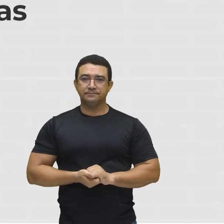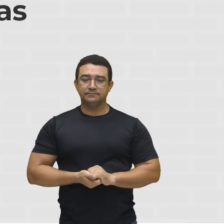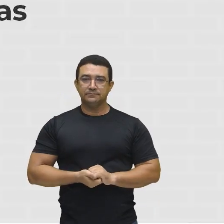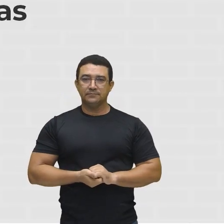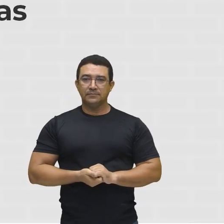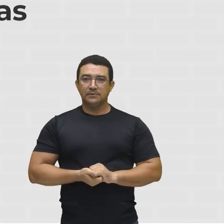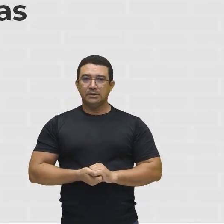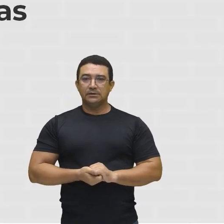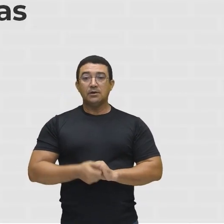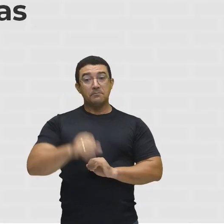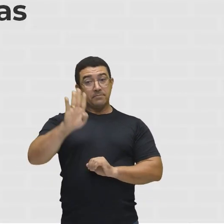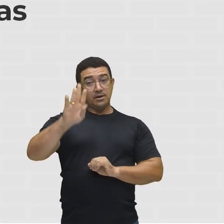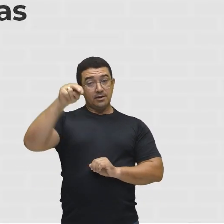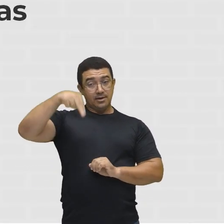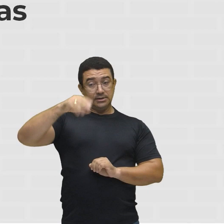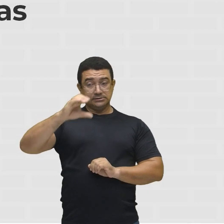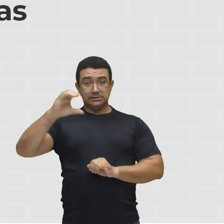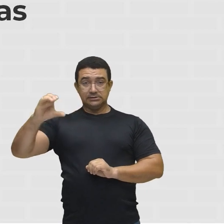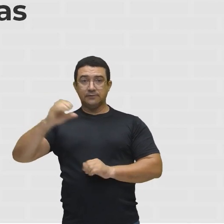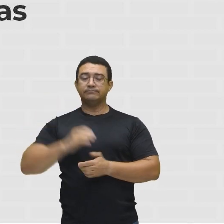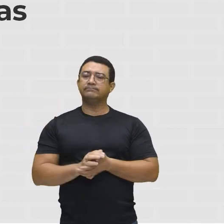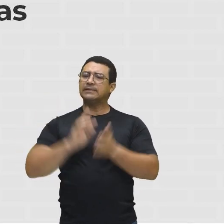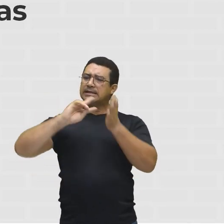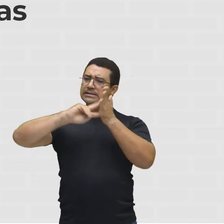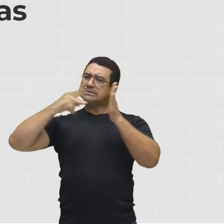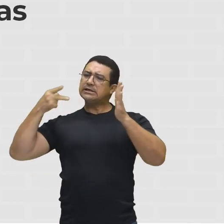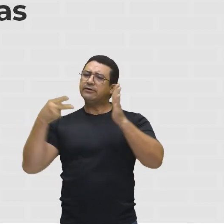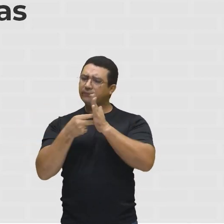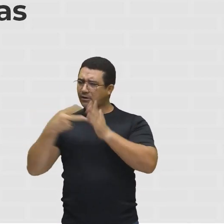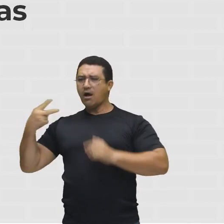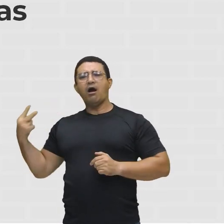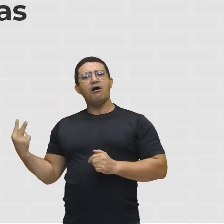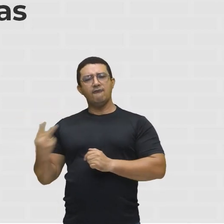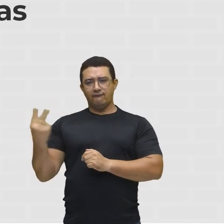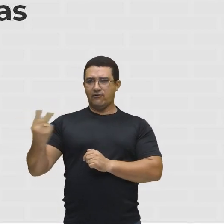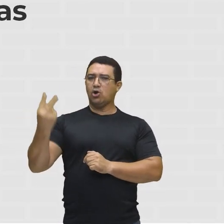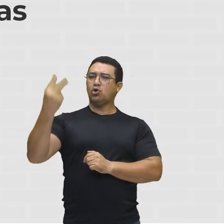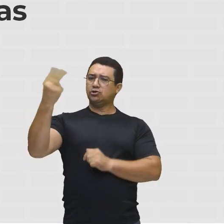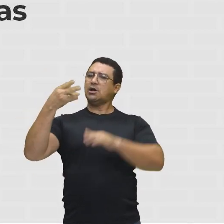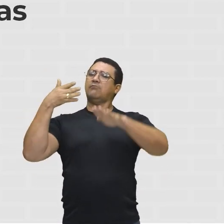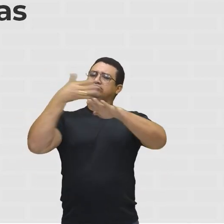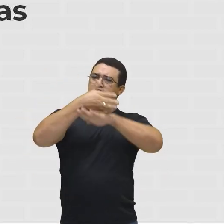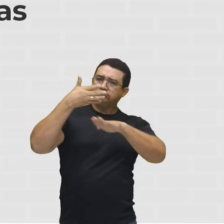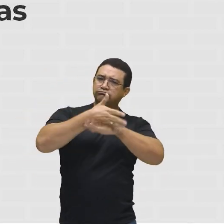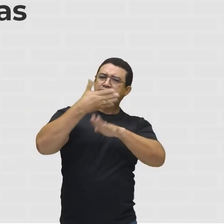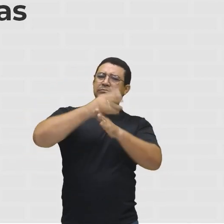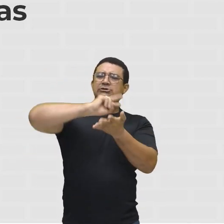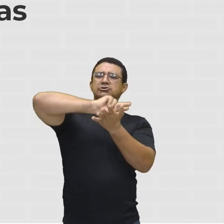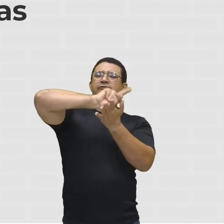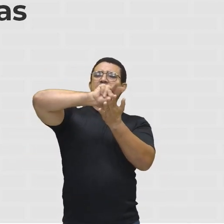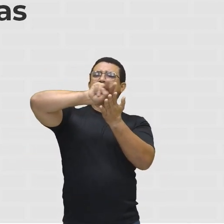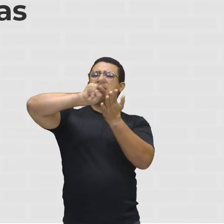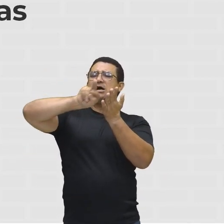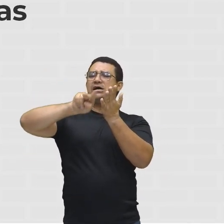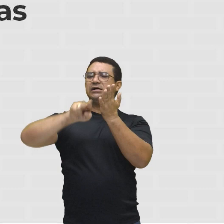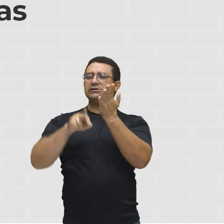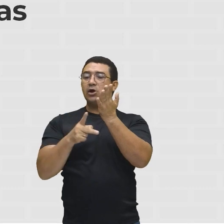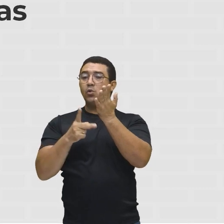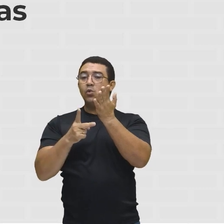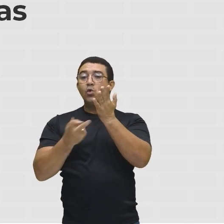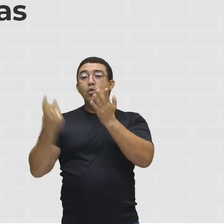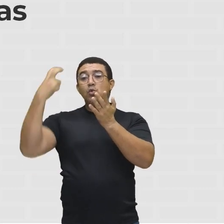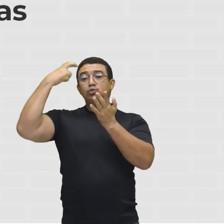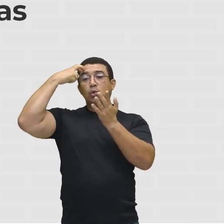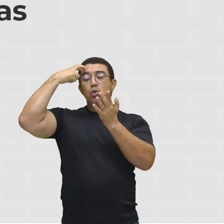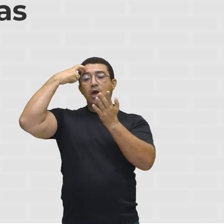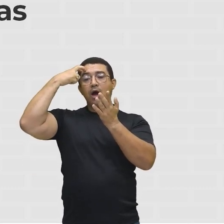com ela, com a BNCC, isso significa valorizar e participar das diversas manifestações artísticas e